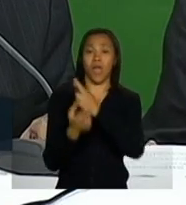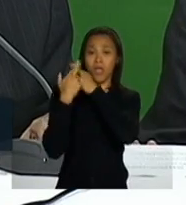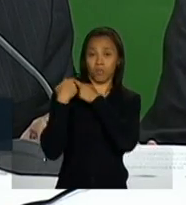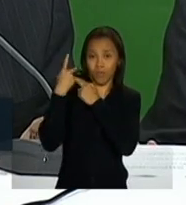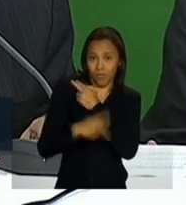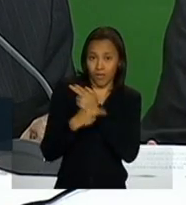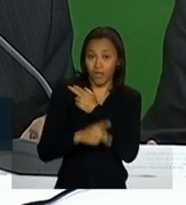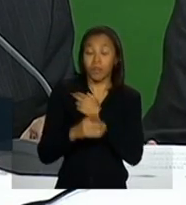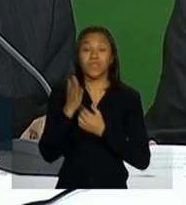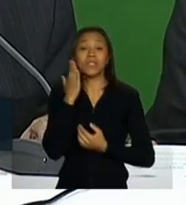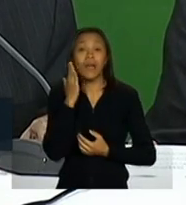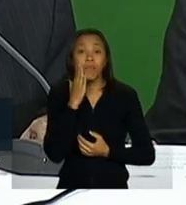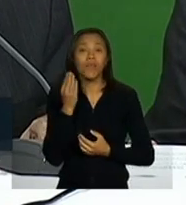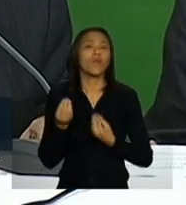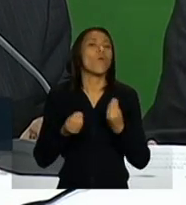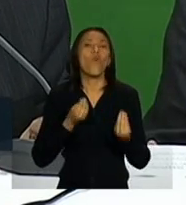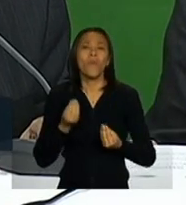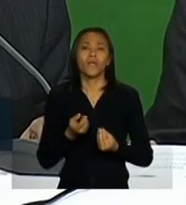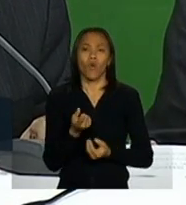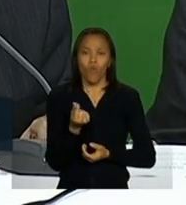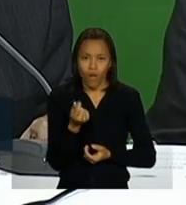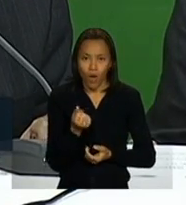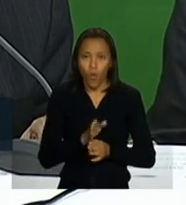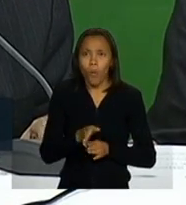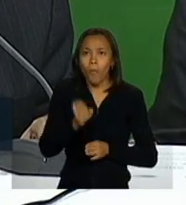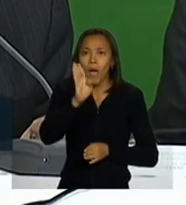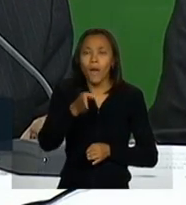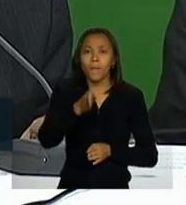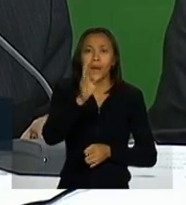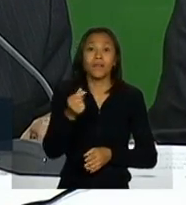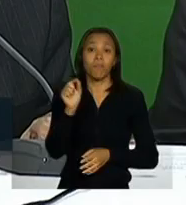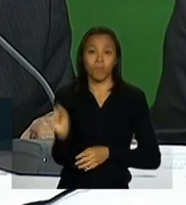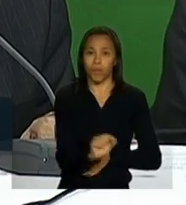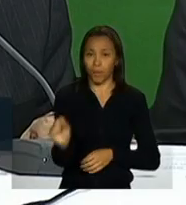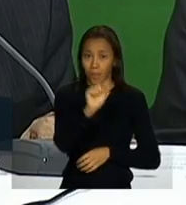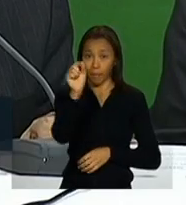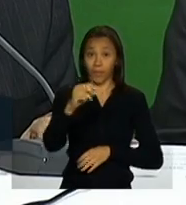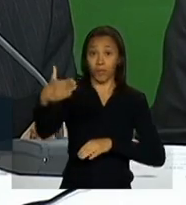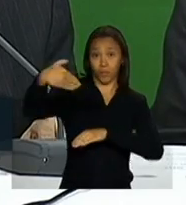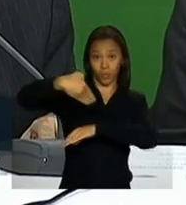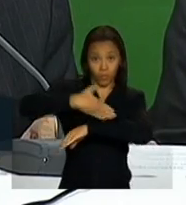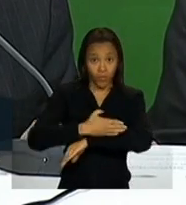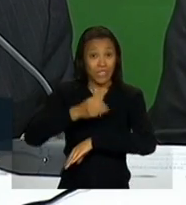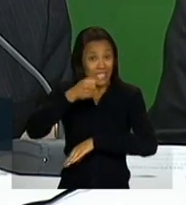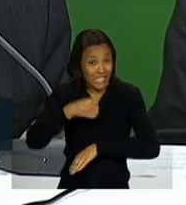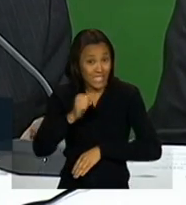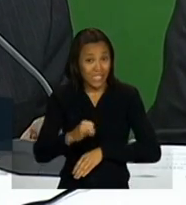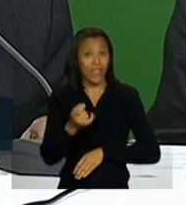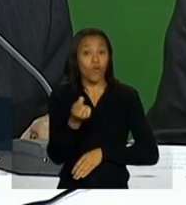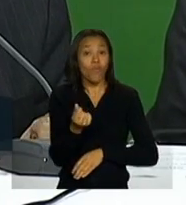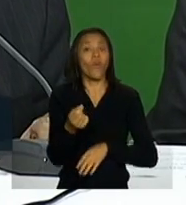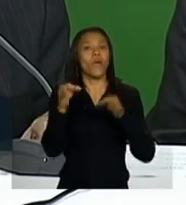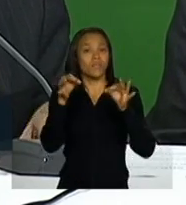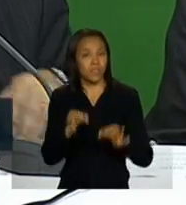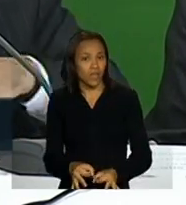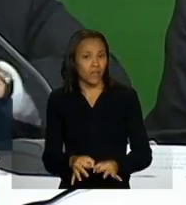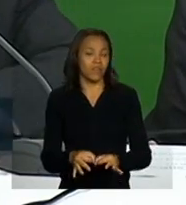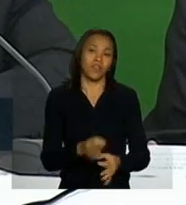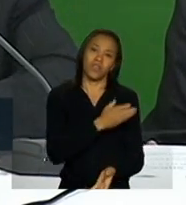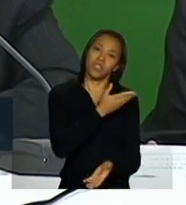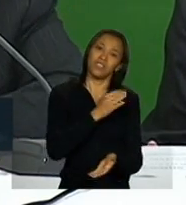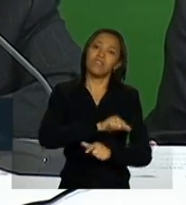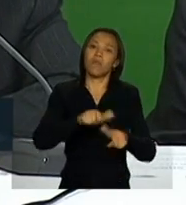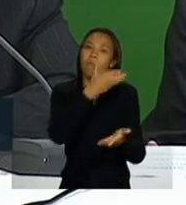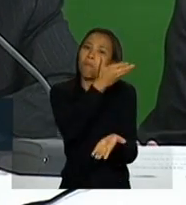a convicção de que os preços cobrados, os preços práticos, são preços corretos e não prejudique o mercado nem o